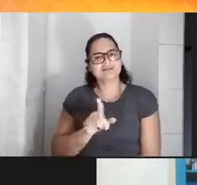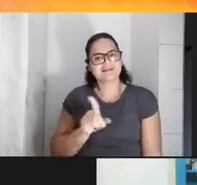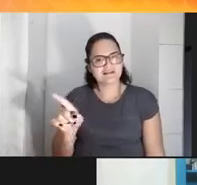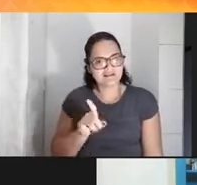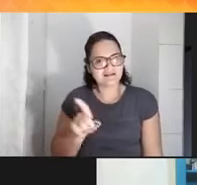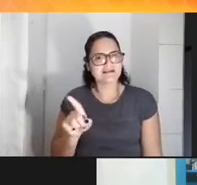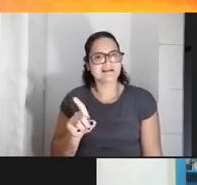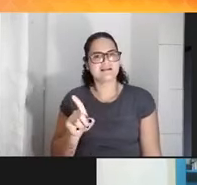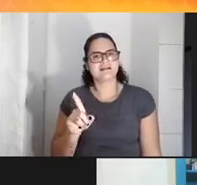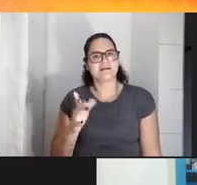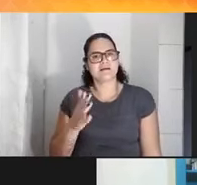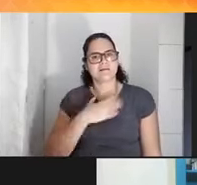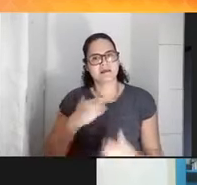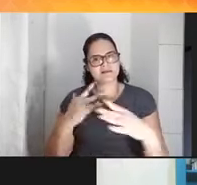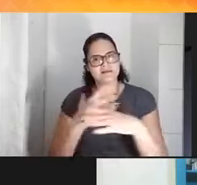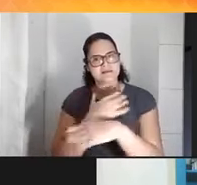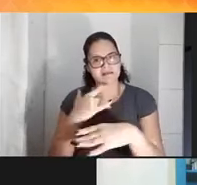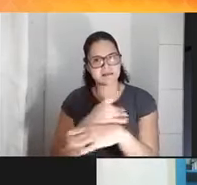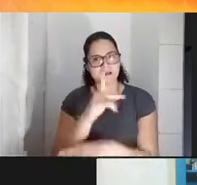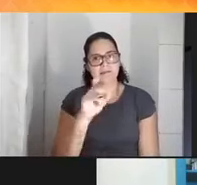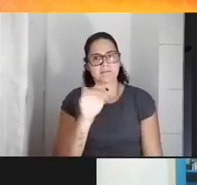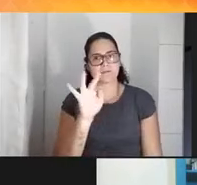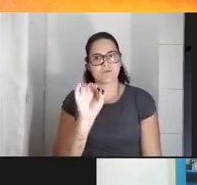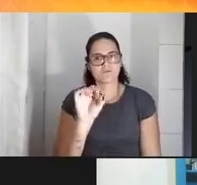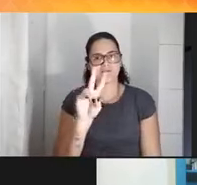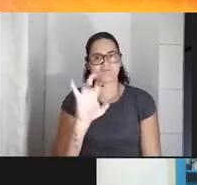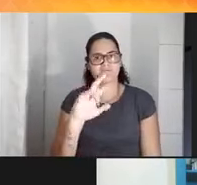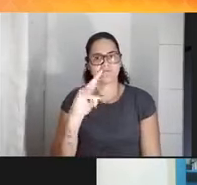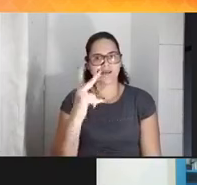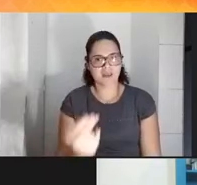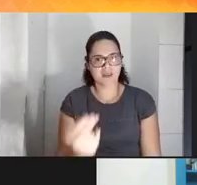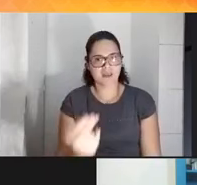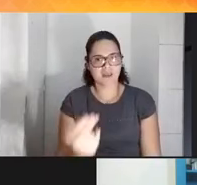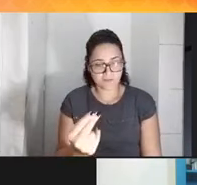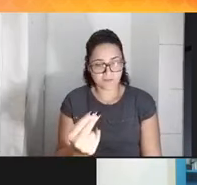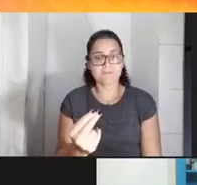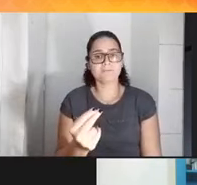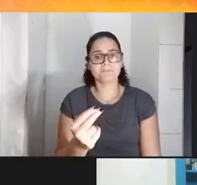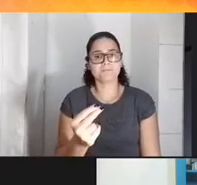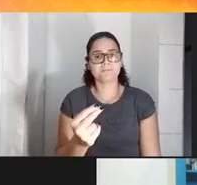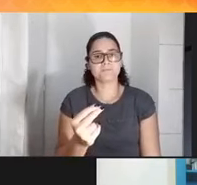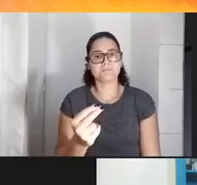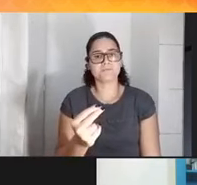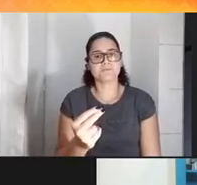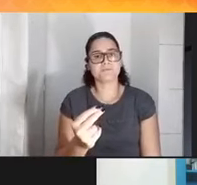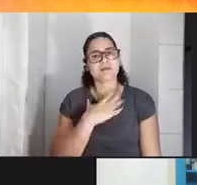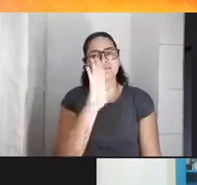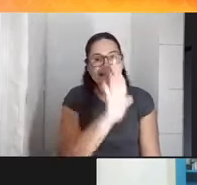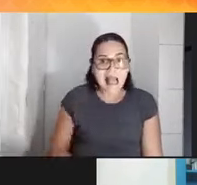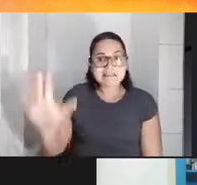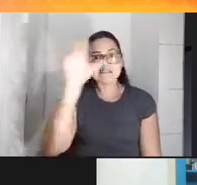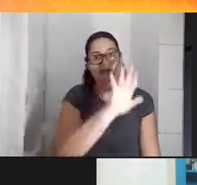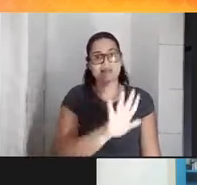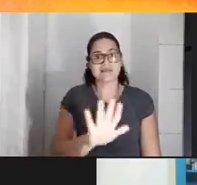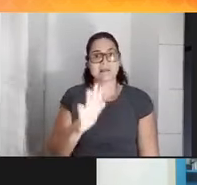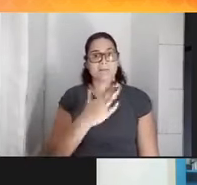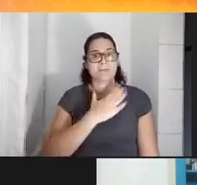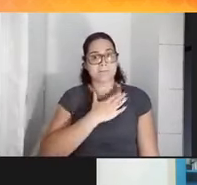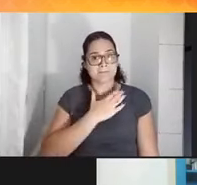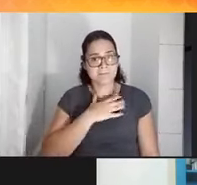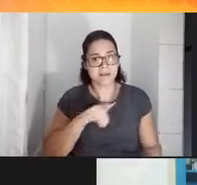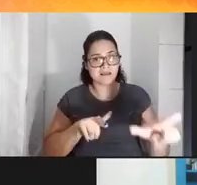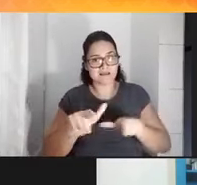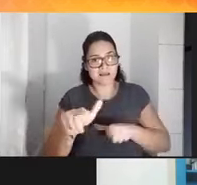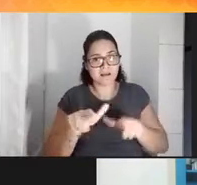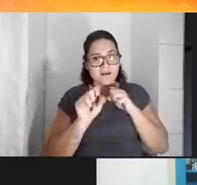na cidade de Porto Velho, né? E eu sei que em nível nacional, a minha Confederação Nacional dos Trabalhadores em